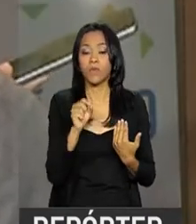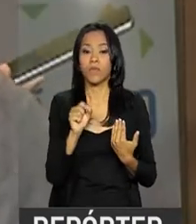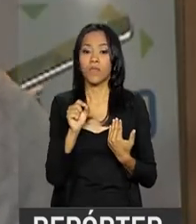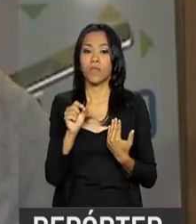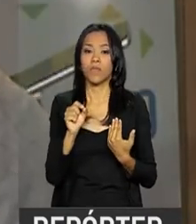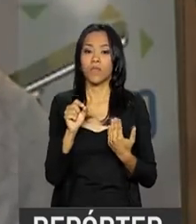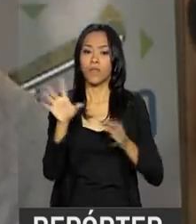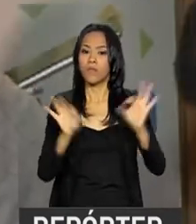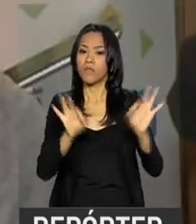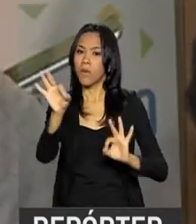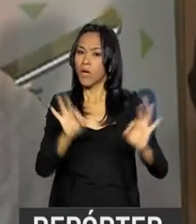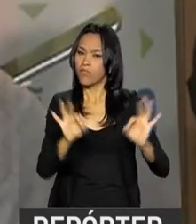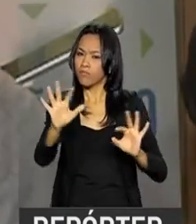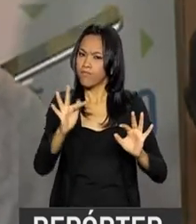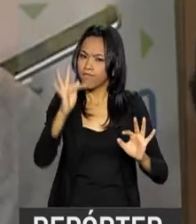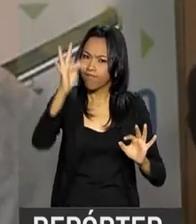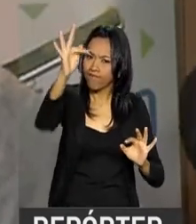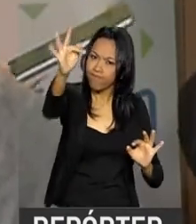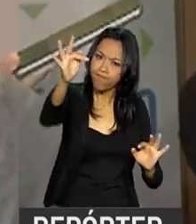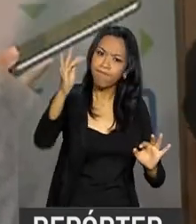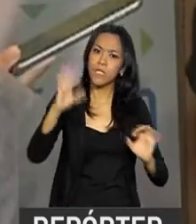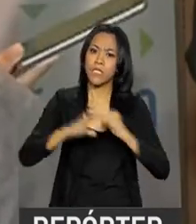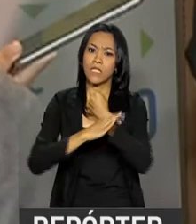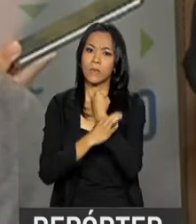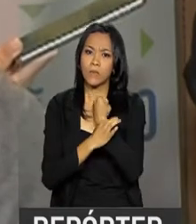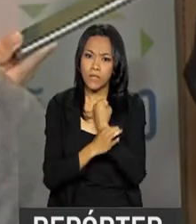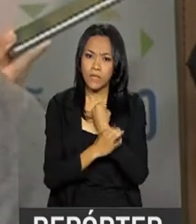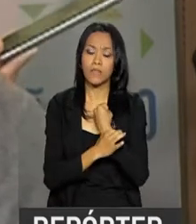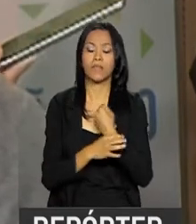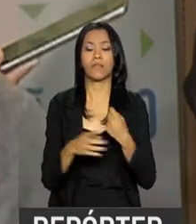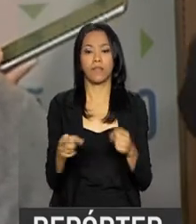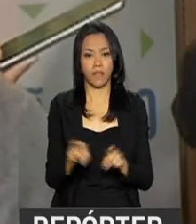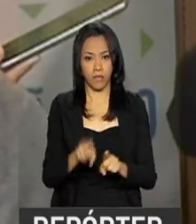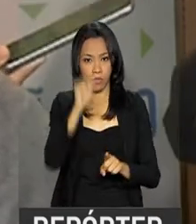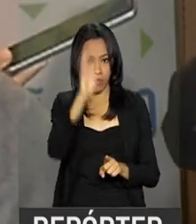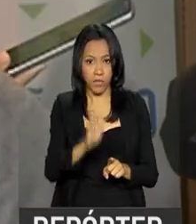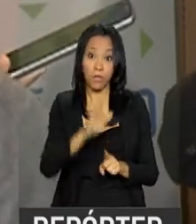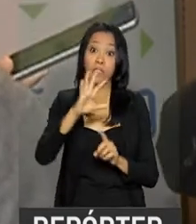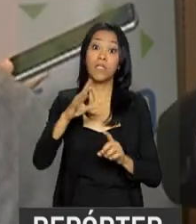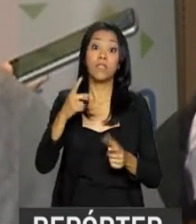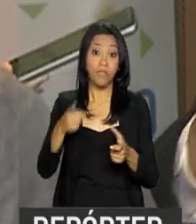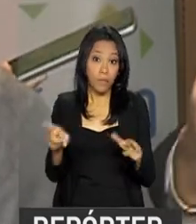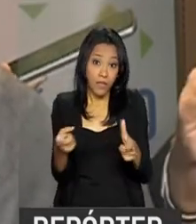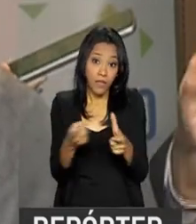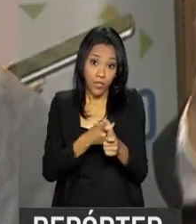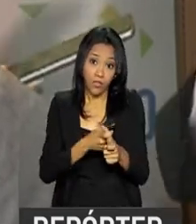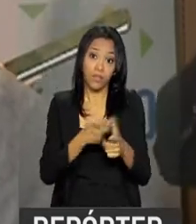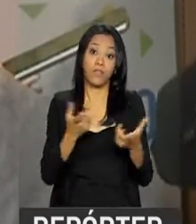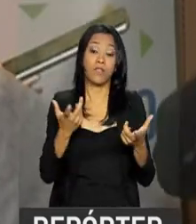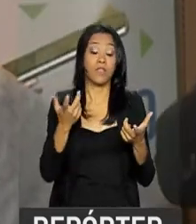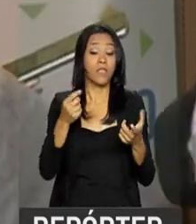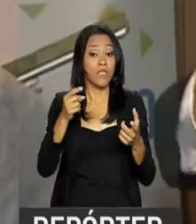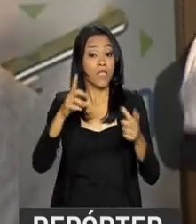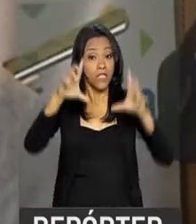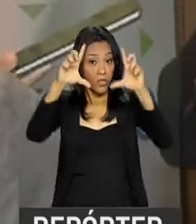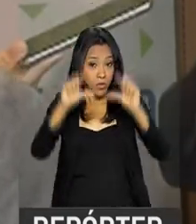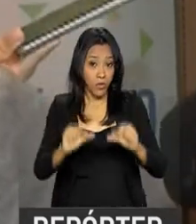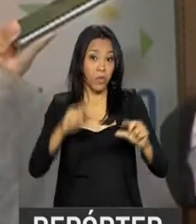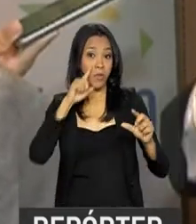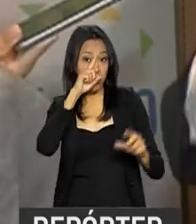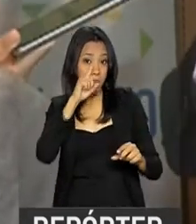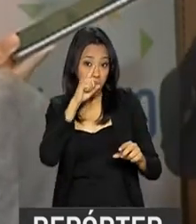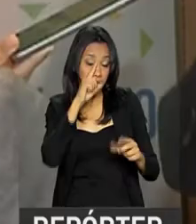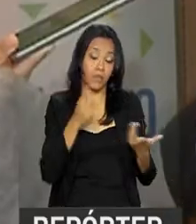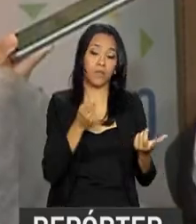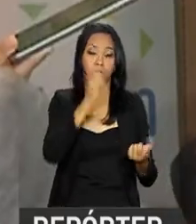sustentabilidade segurança na dívida pública brasileira e consequência caiu do risco país cai em